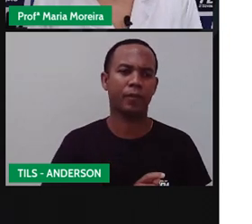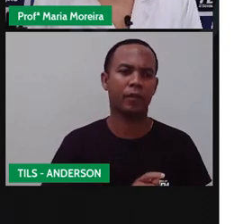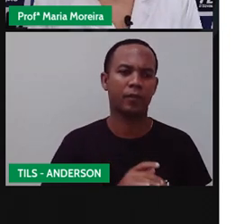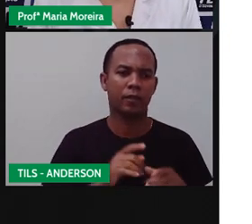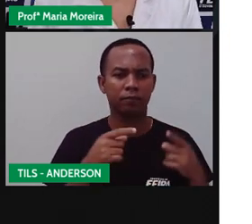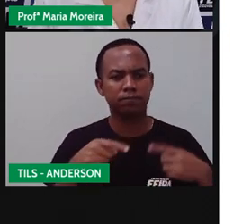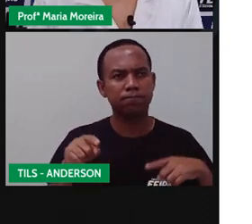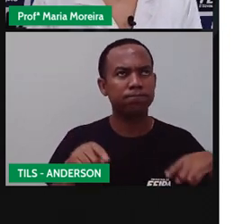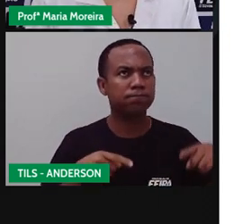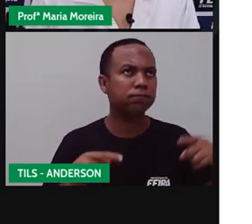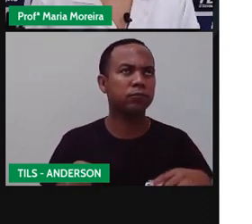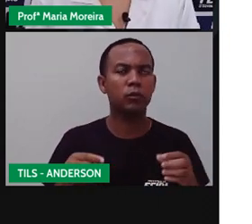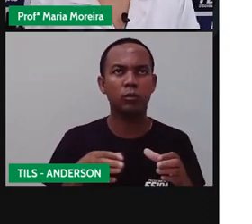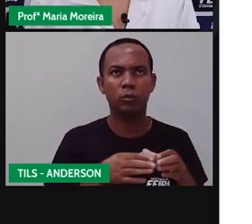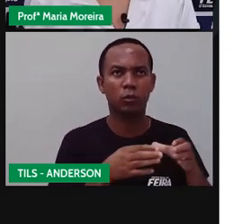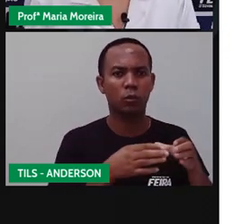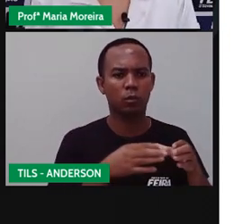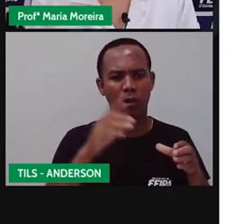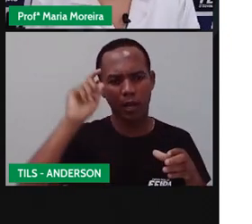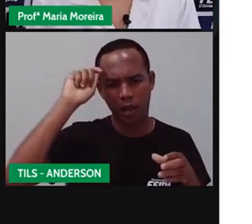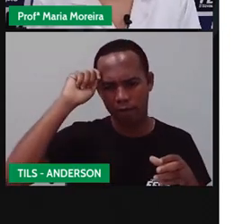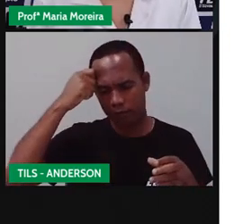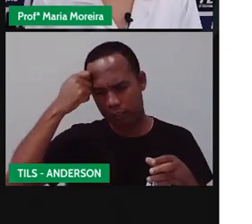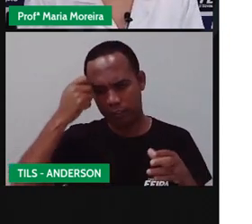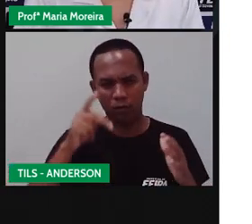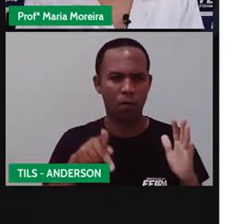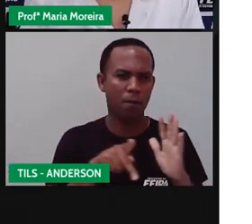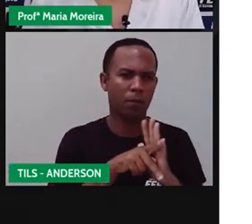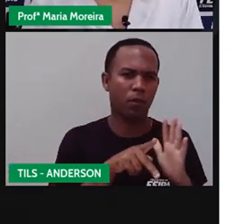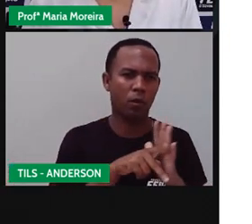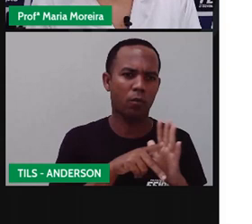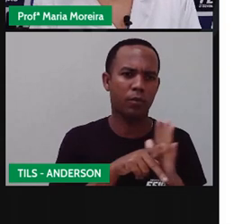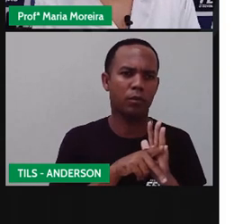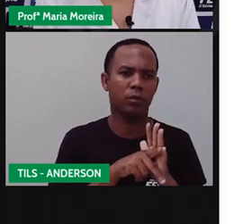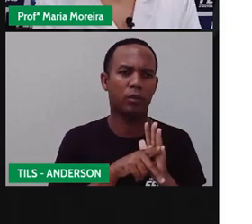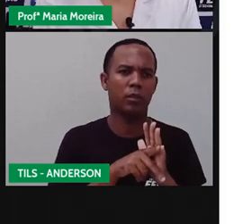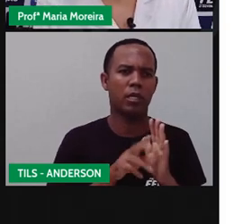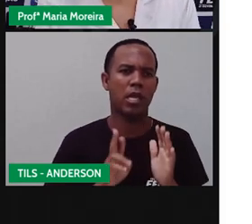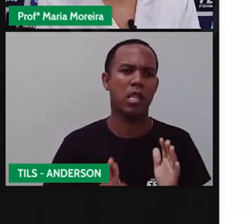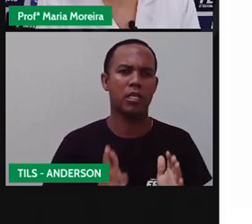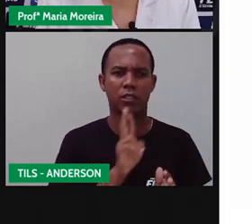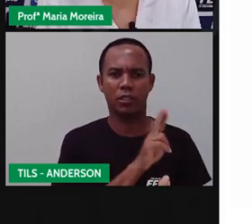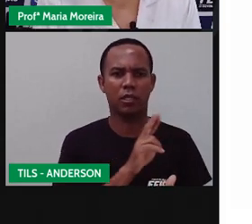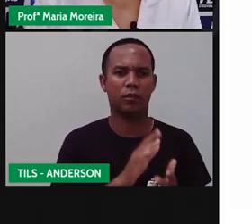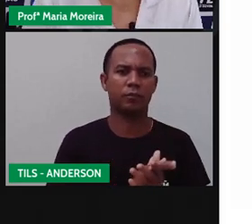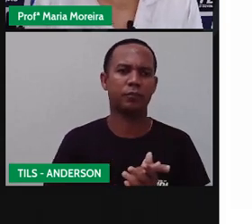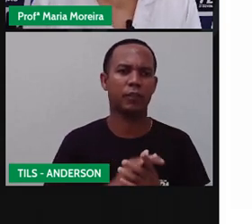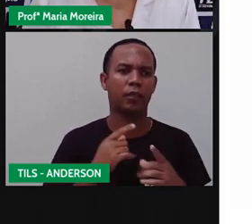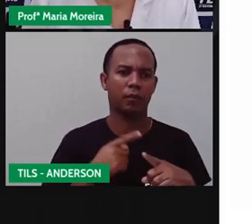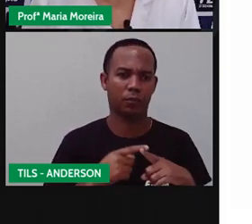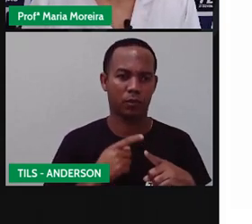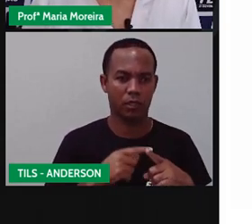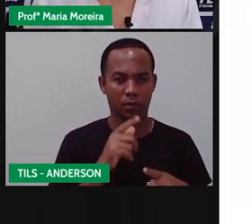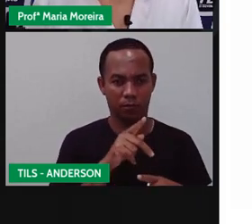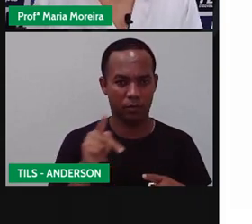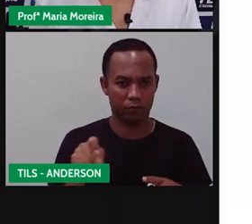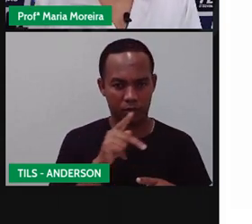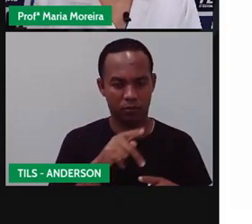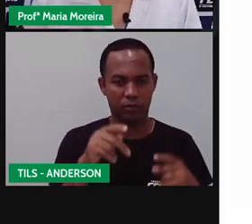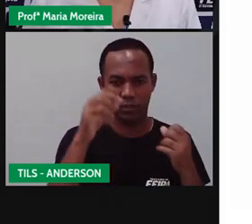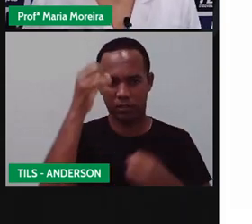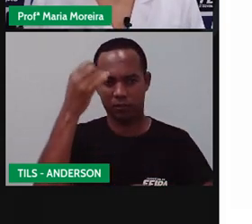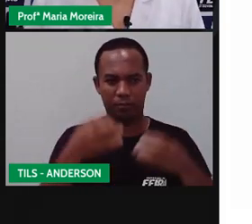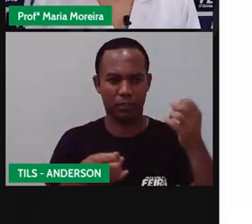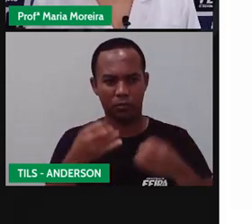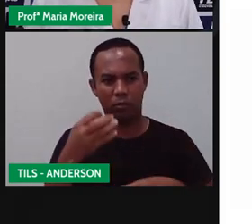ritmos africanos estão relacionadas, né, aos aspectos religiosos, porque a Pro acabou de falar com vocês. Por